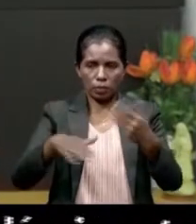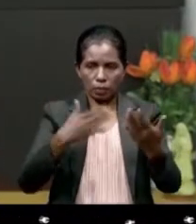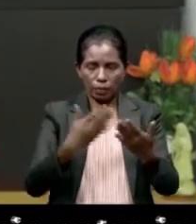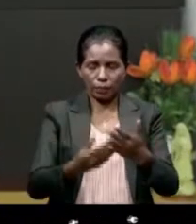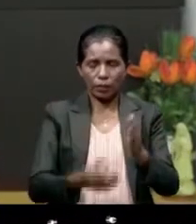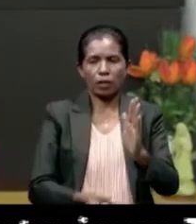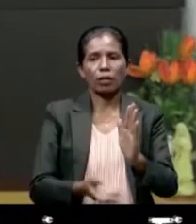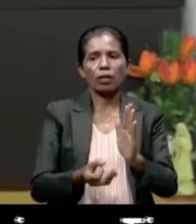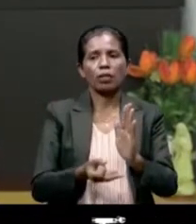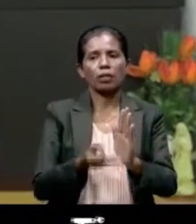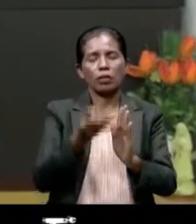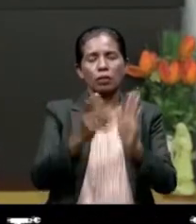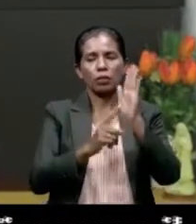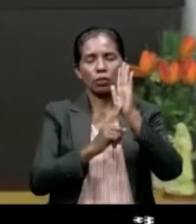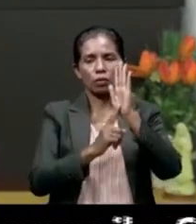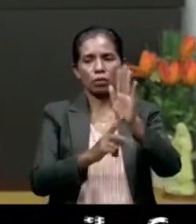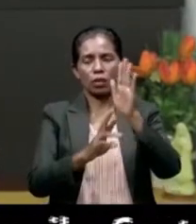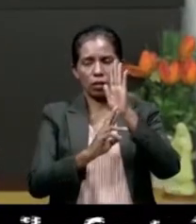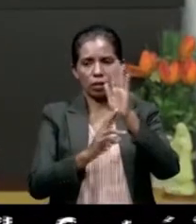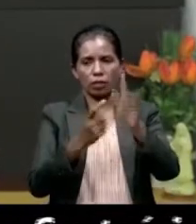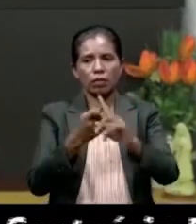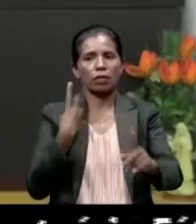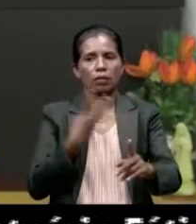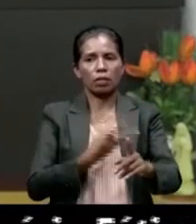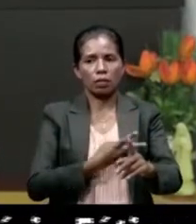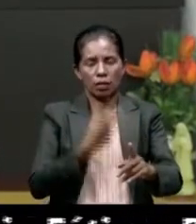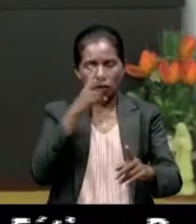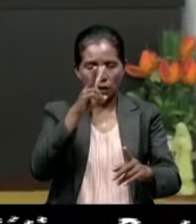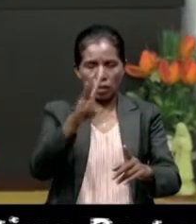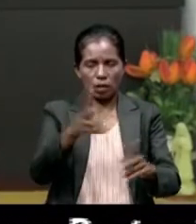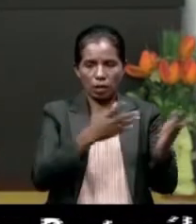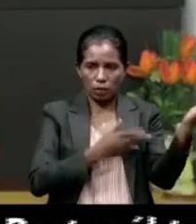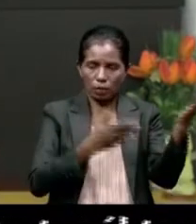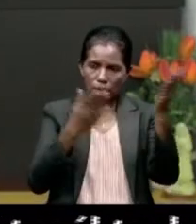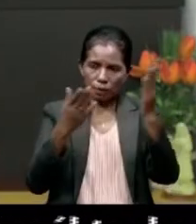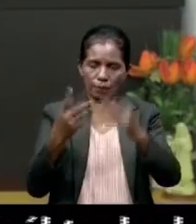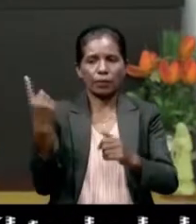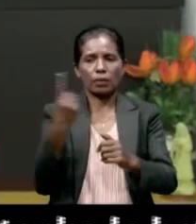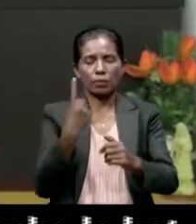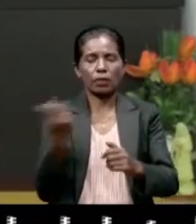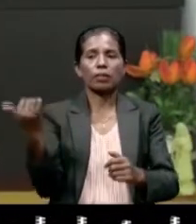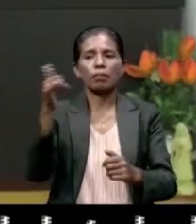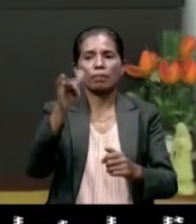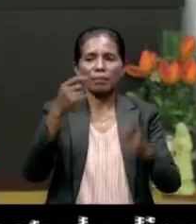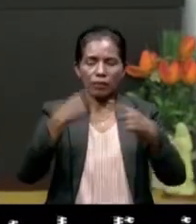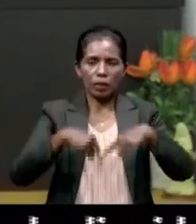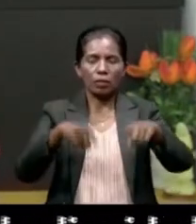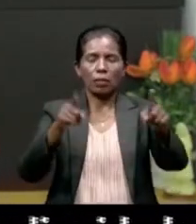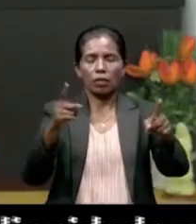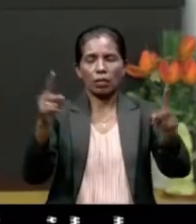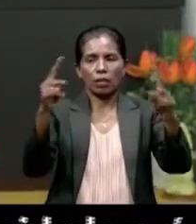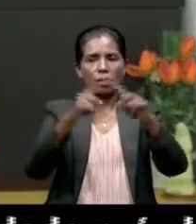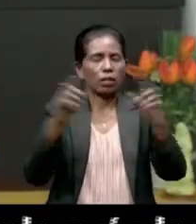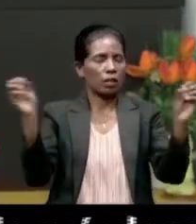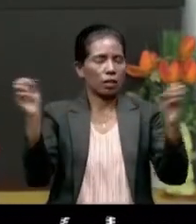ne bem ma tu relatório a ne bem ma husi a mine ponto vogal sira haruka mai e na fatin sira bato na vamos la